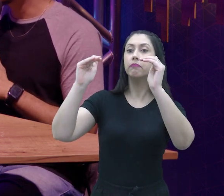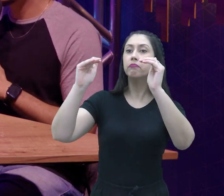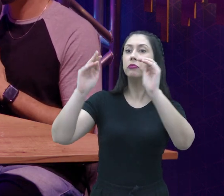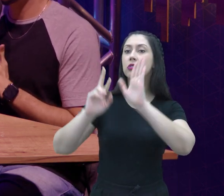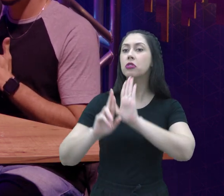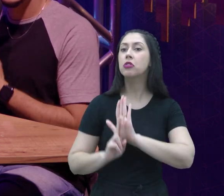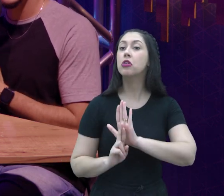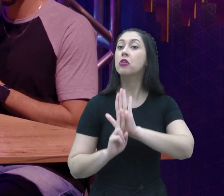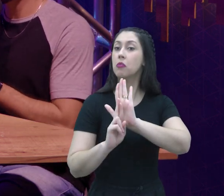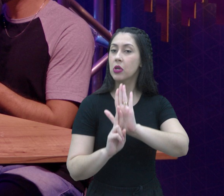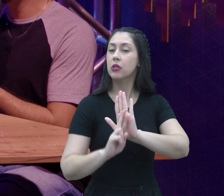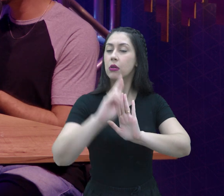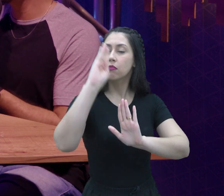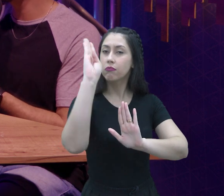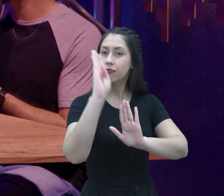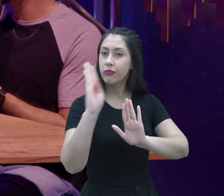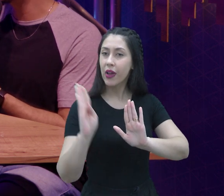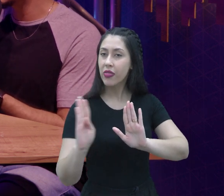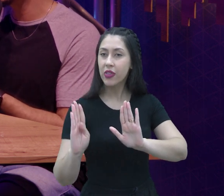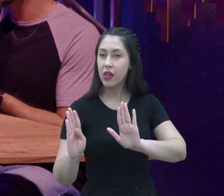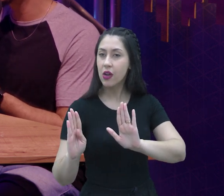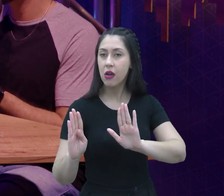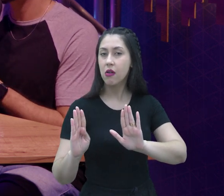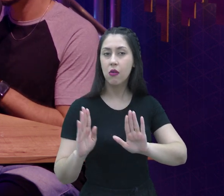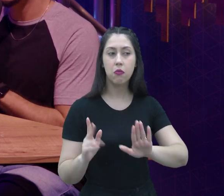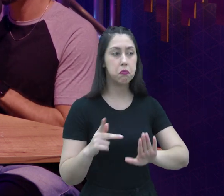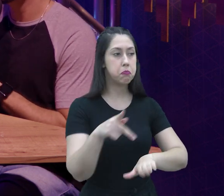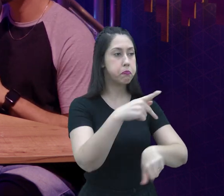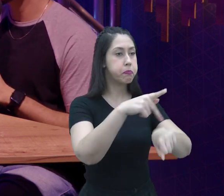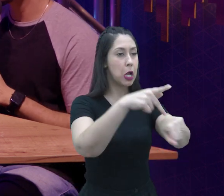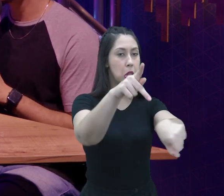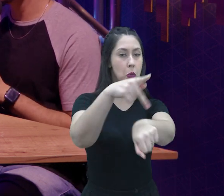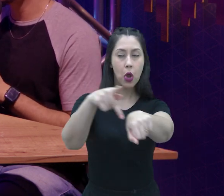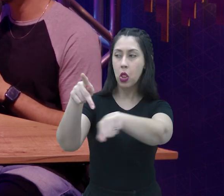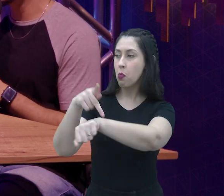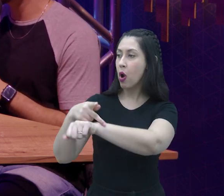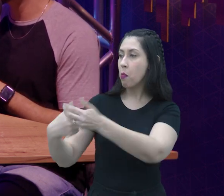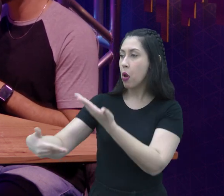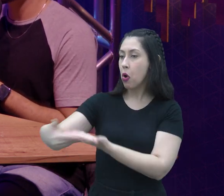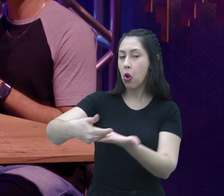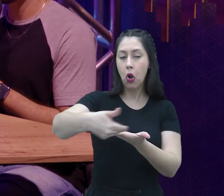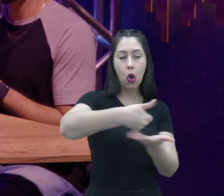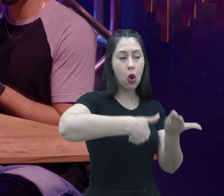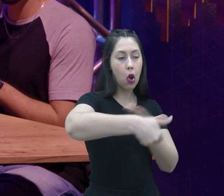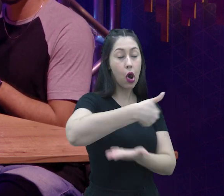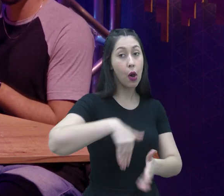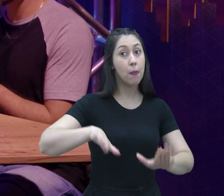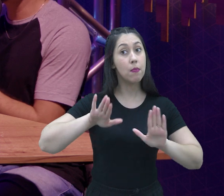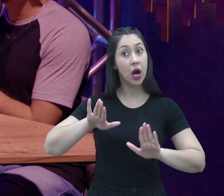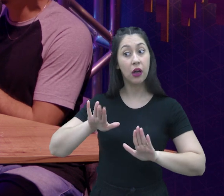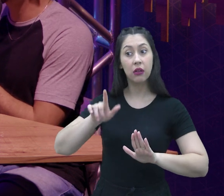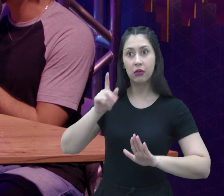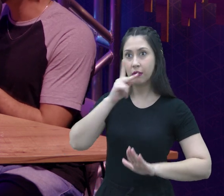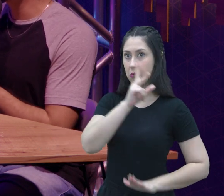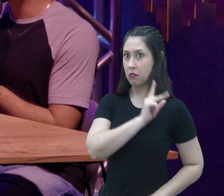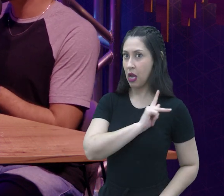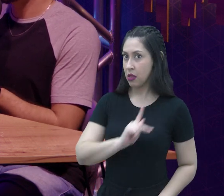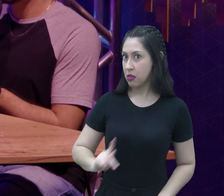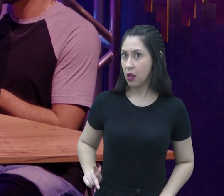país, que representa o país no exterior e tal, mas ele é chefe do poder